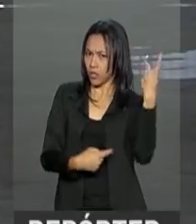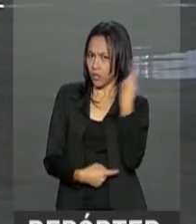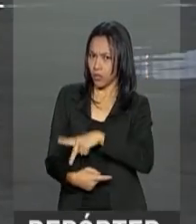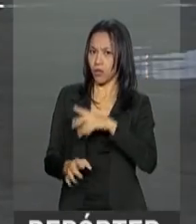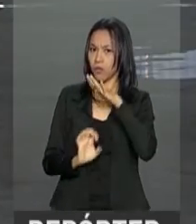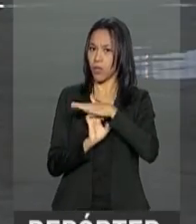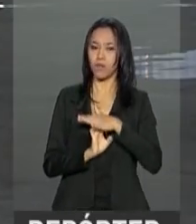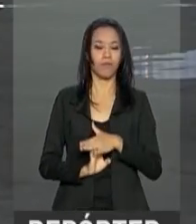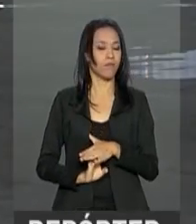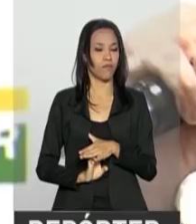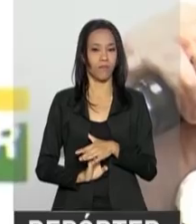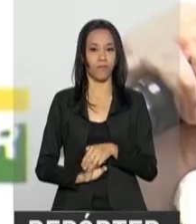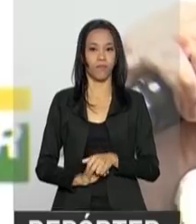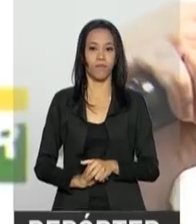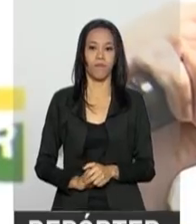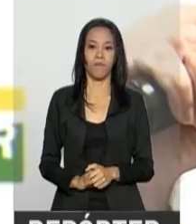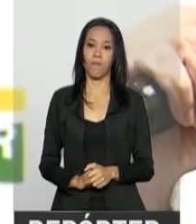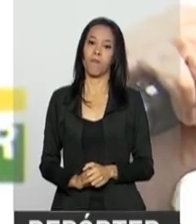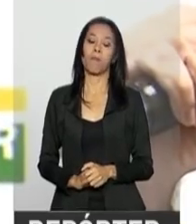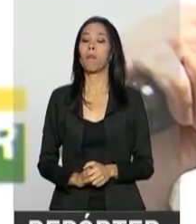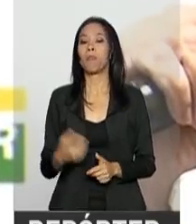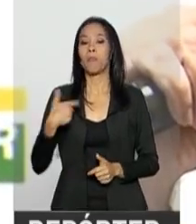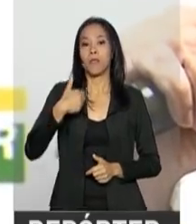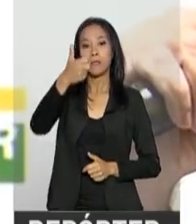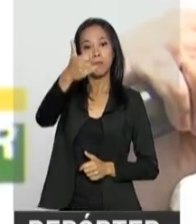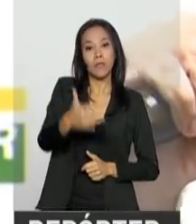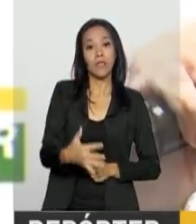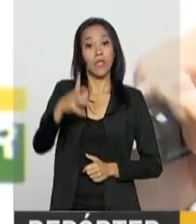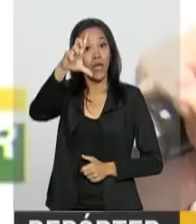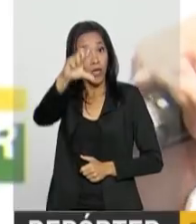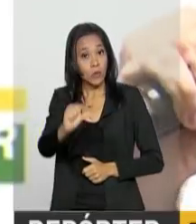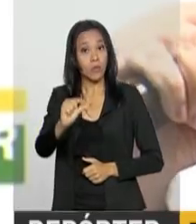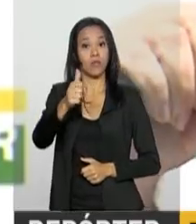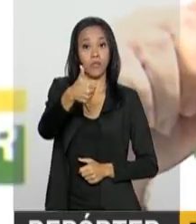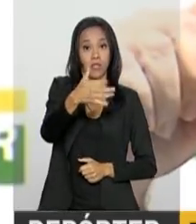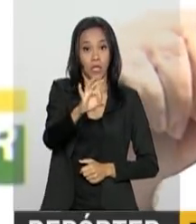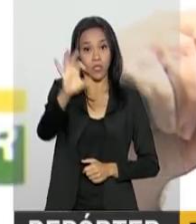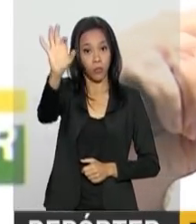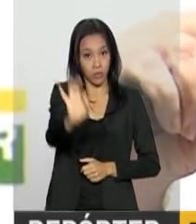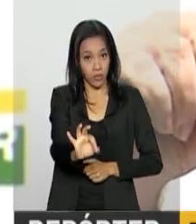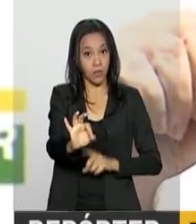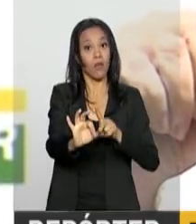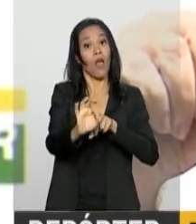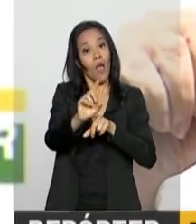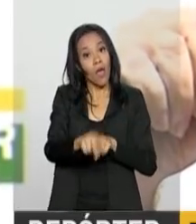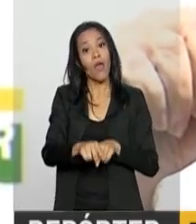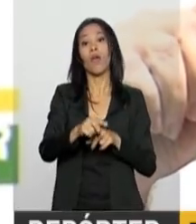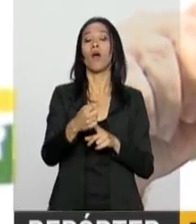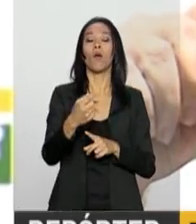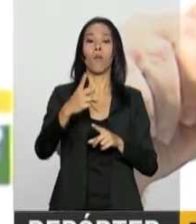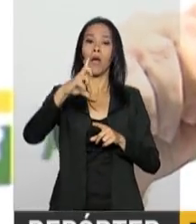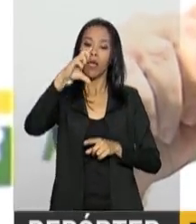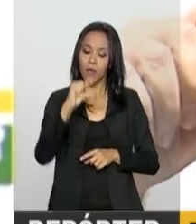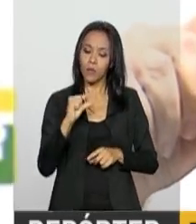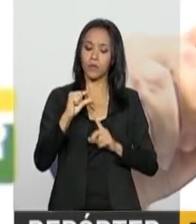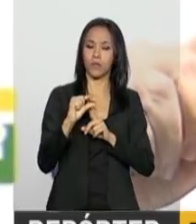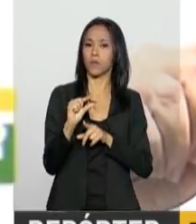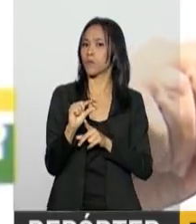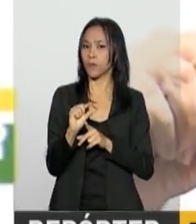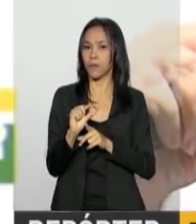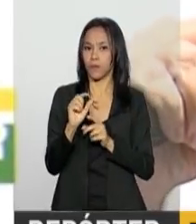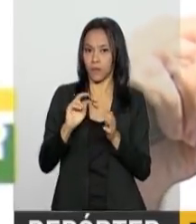estatal. Essa redução de 10% representa uma redução média de